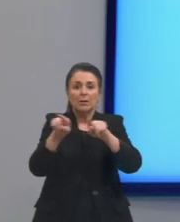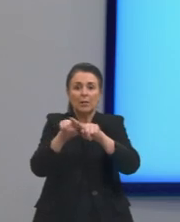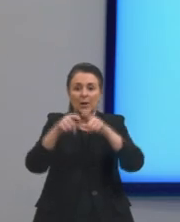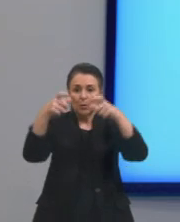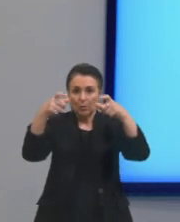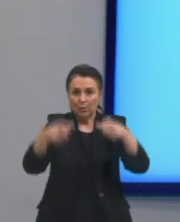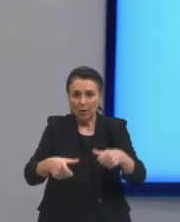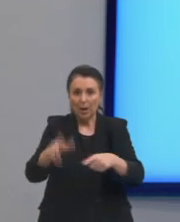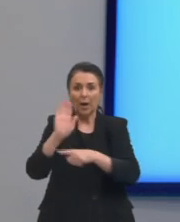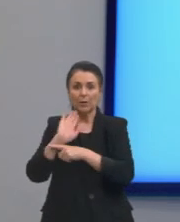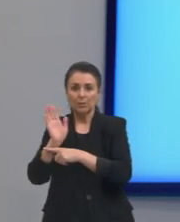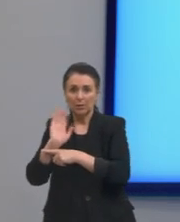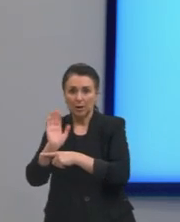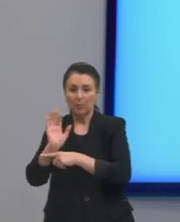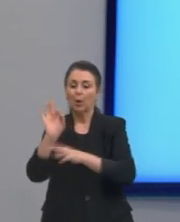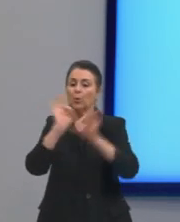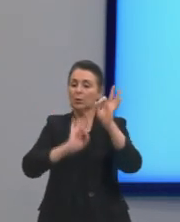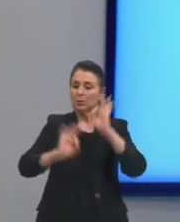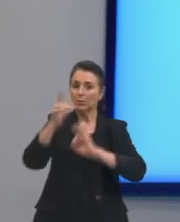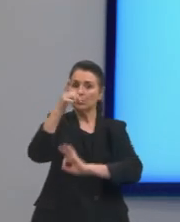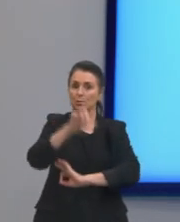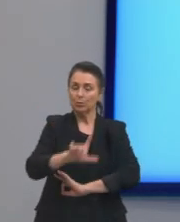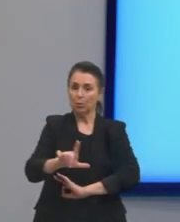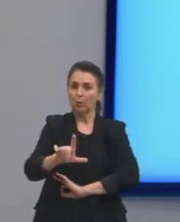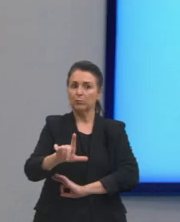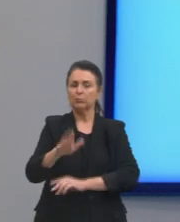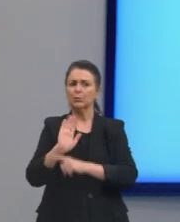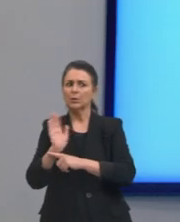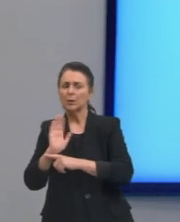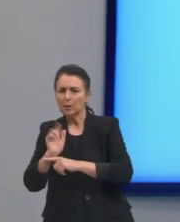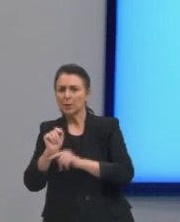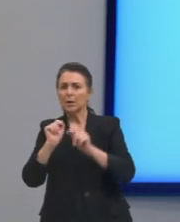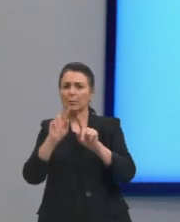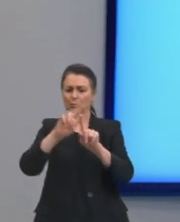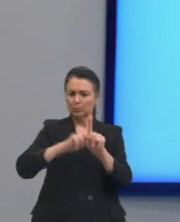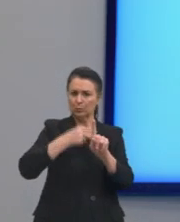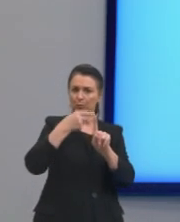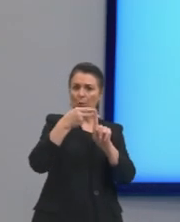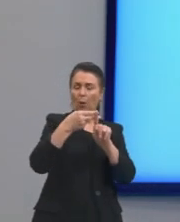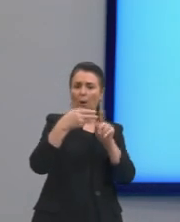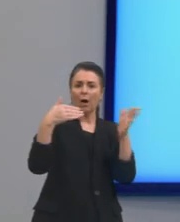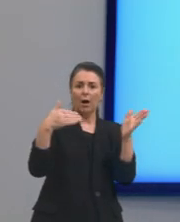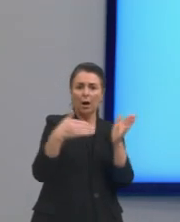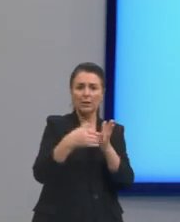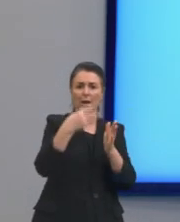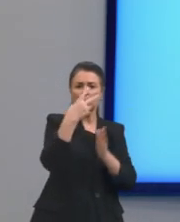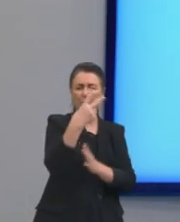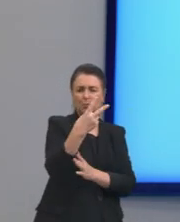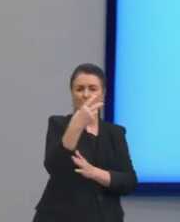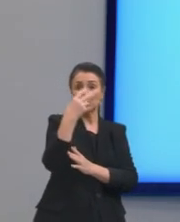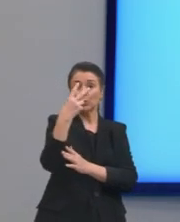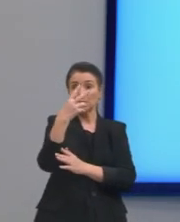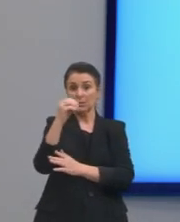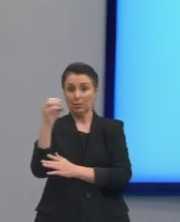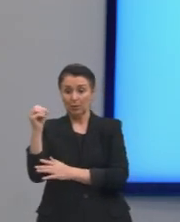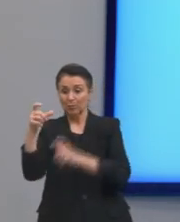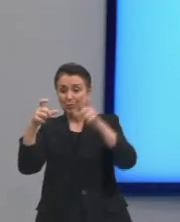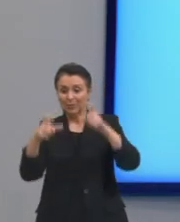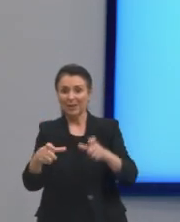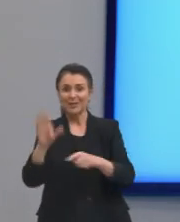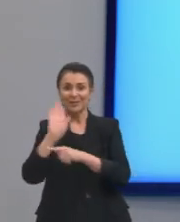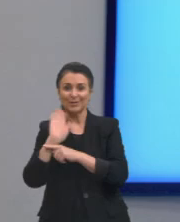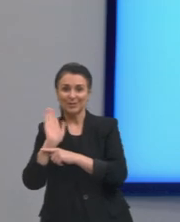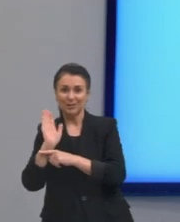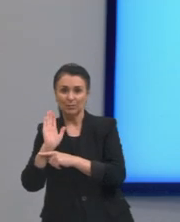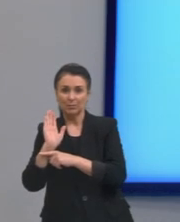se Organize reorganizou o número de cinemas duplicou até chegar as atuais 2.200 salas e